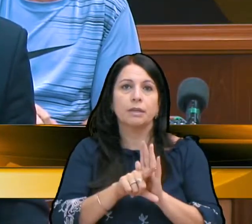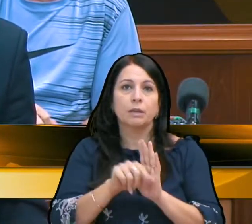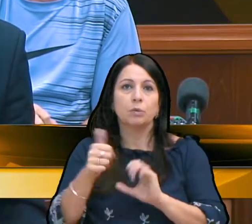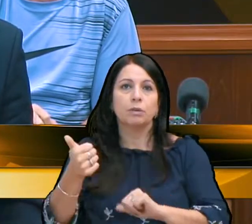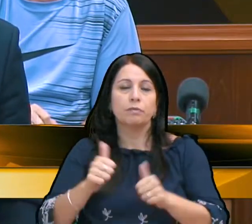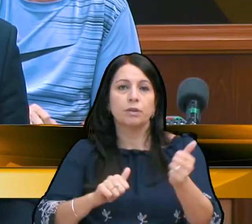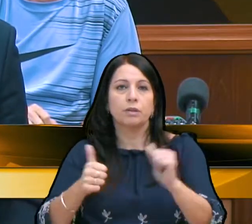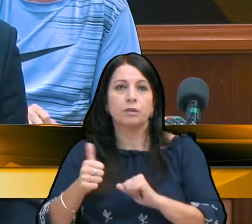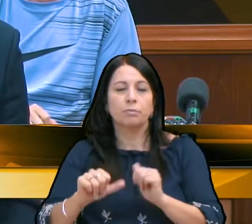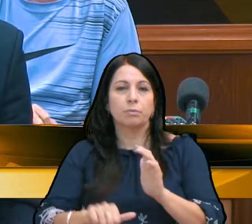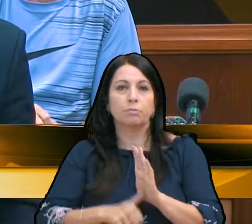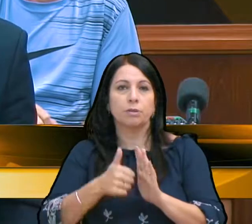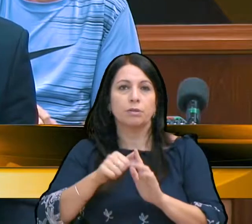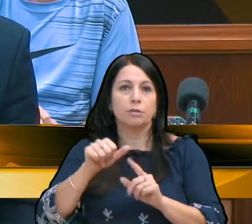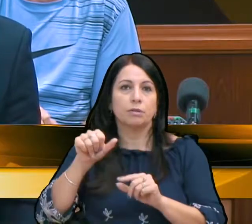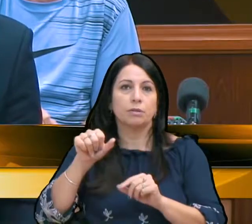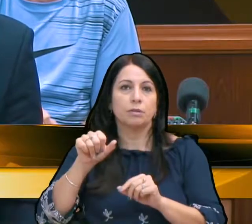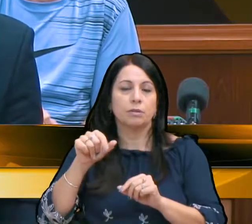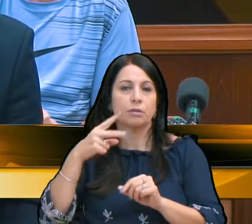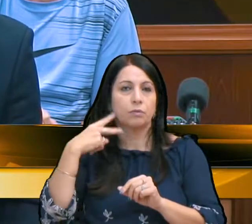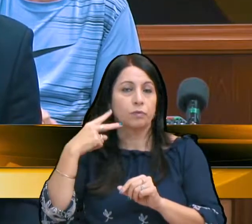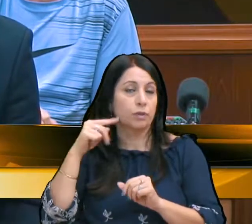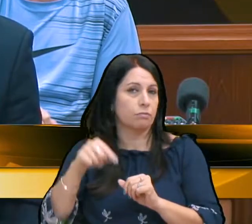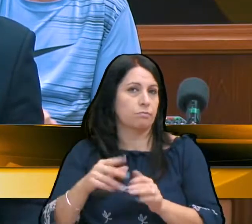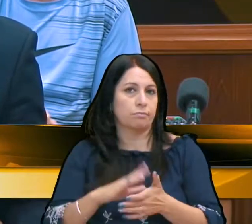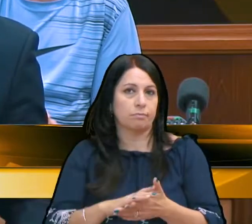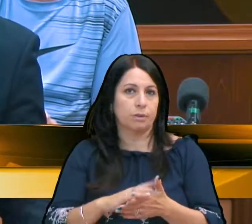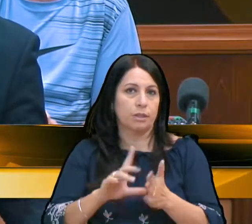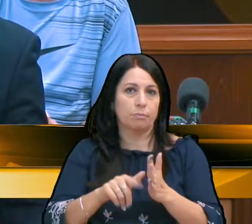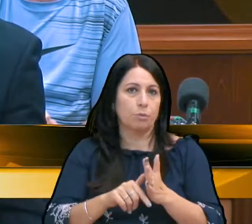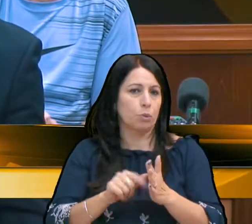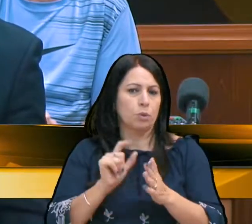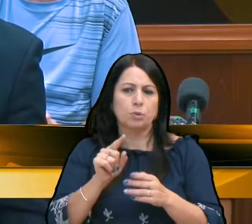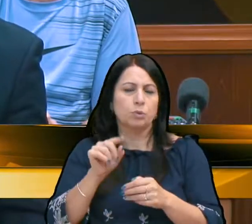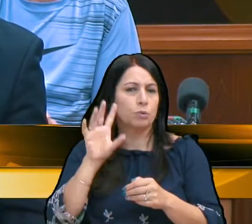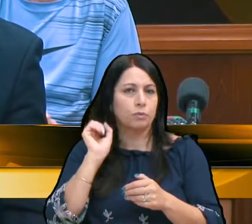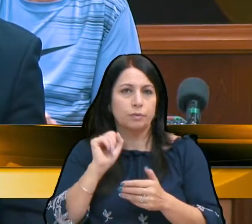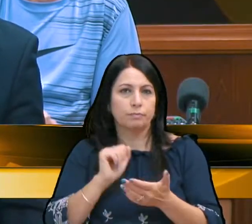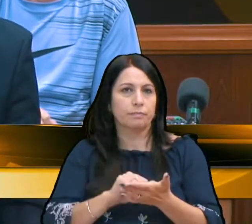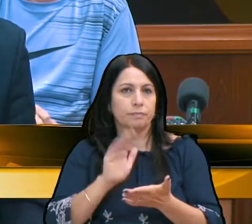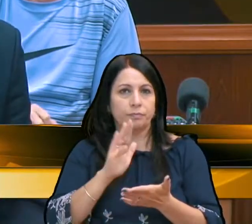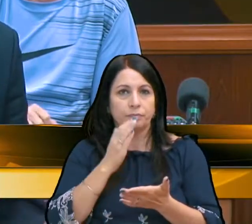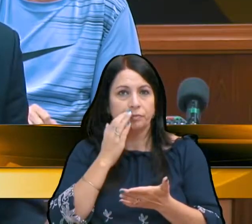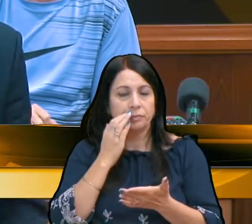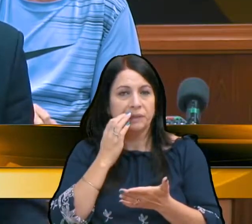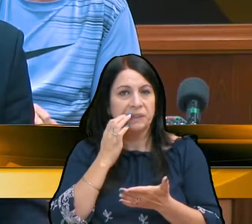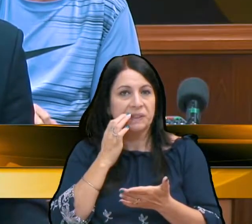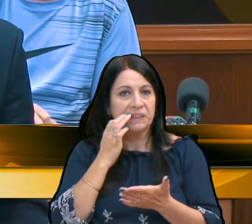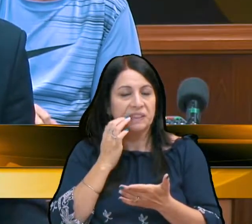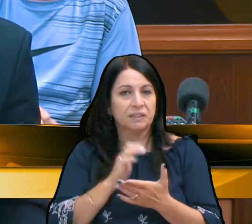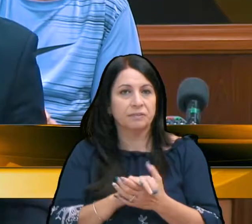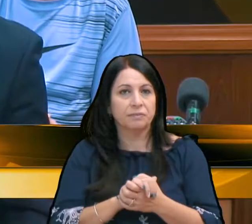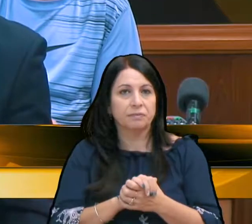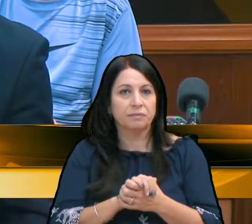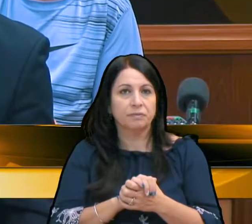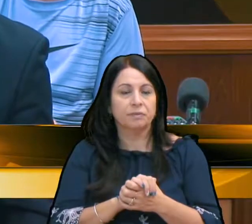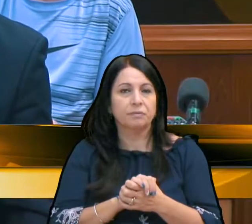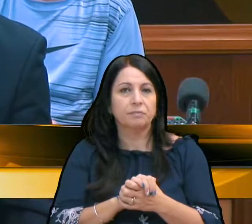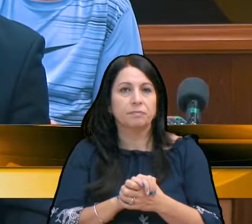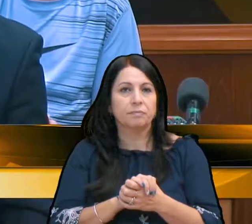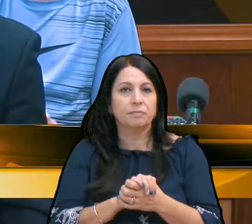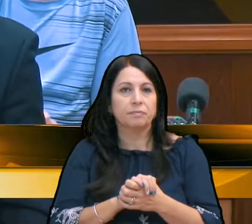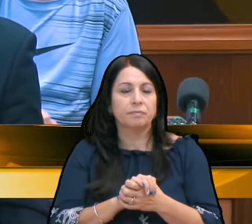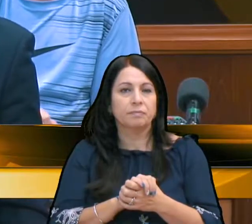ser qualificado melhor os vereadores. Porque depois é isso que a gente escuta. Boa tarde, vereador. Sim, já daqui um pouquinho já te